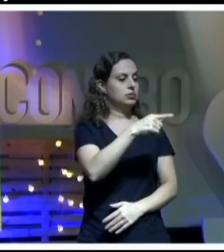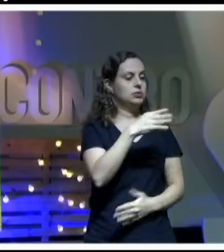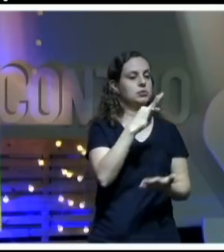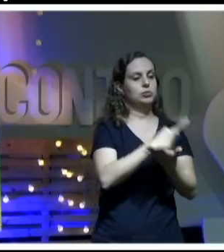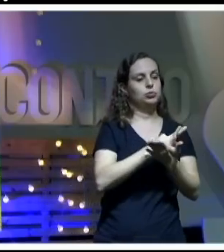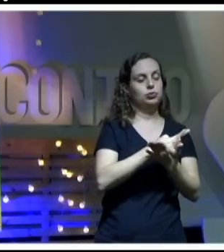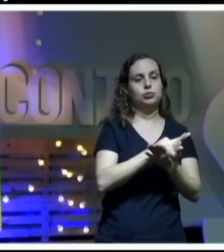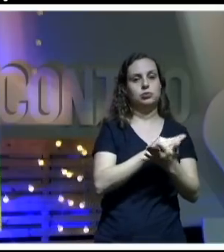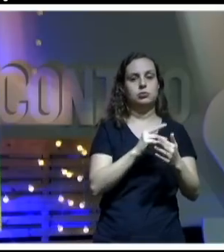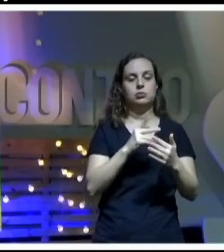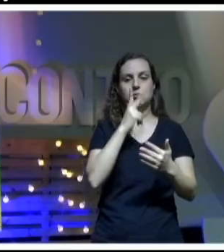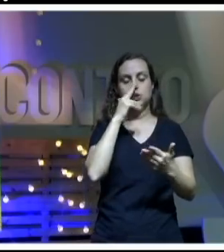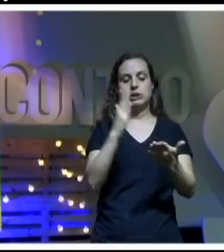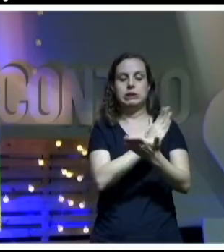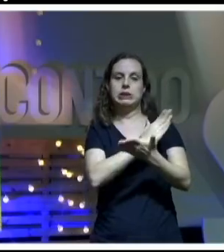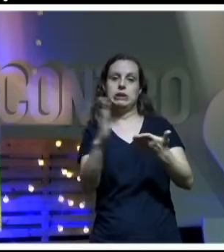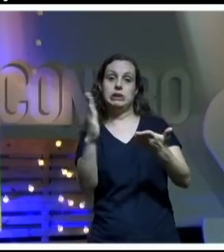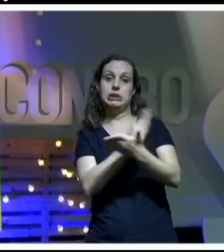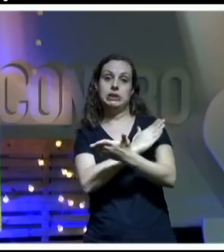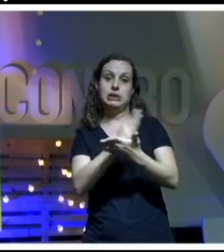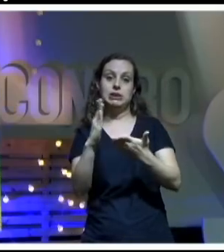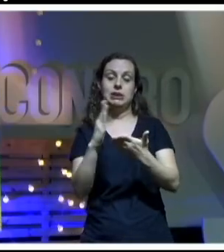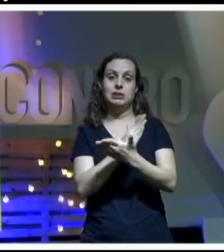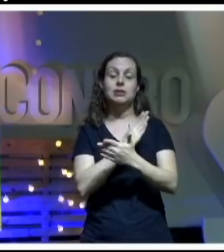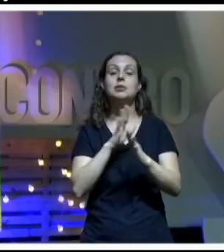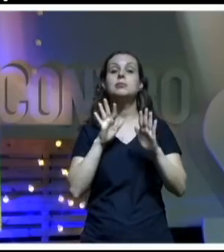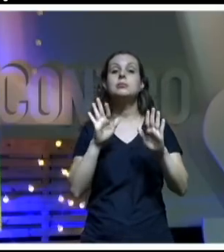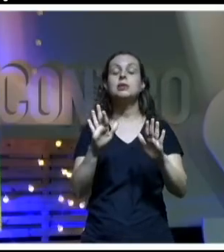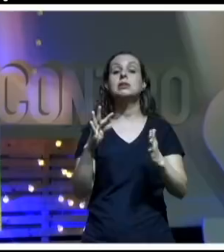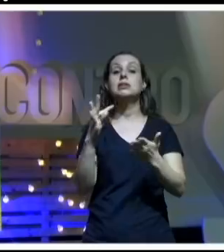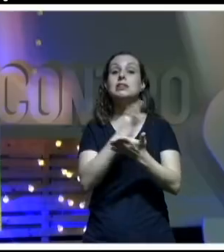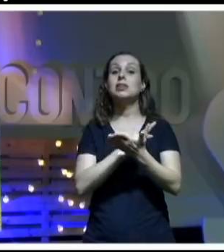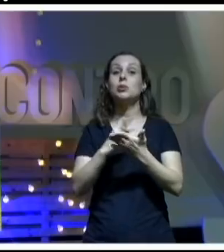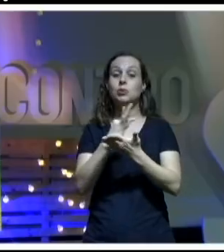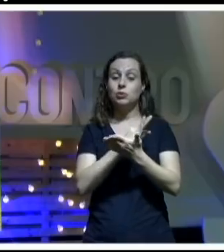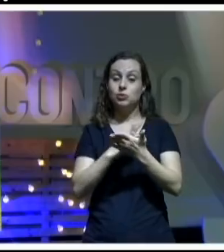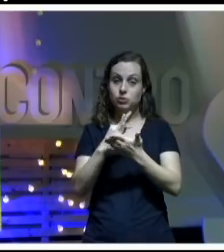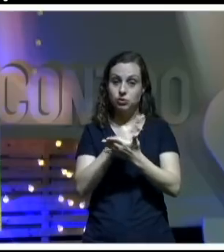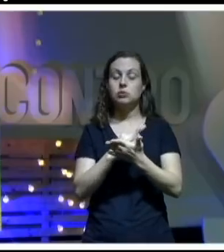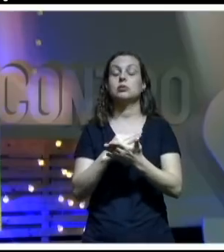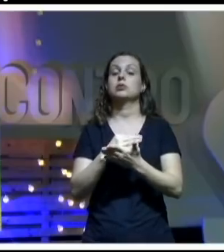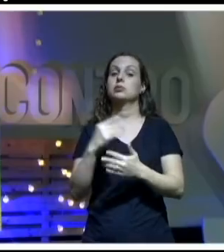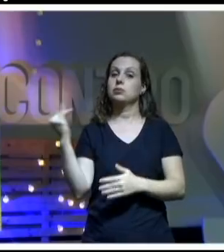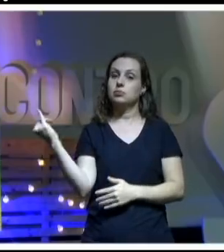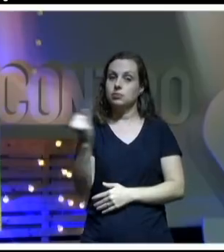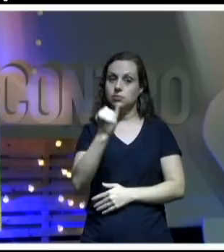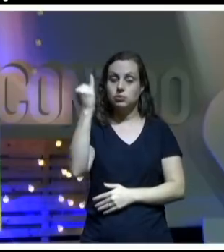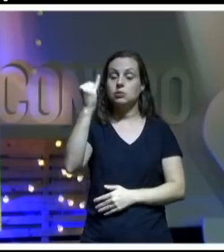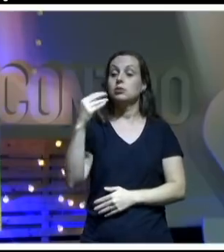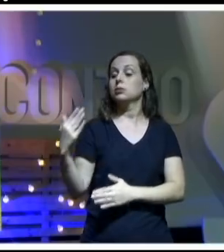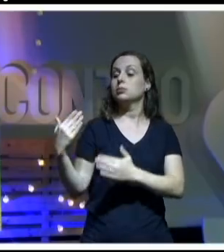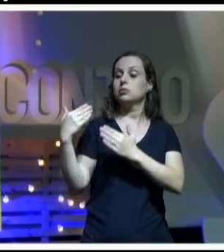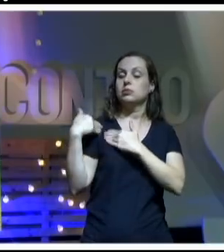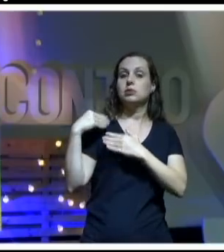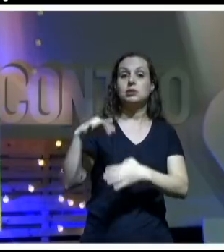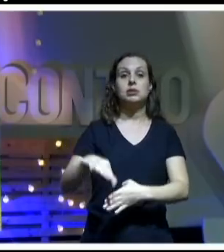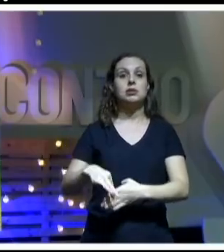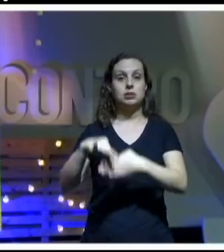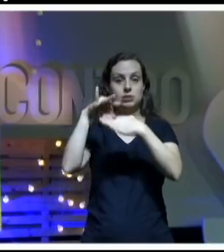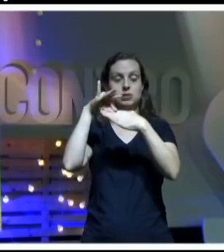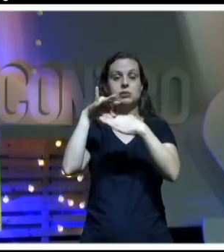enxerga o pastor como intermediário a terra natal da teologia igreja ea responsabilidade da liderança teologia da igreja